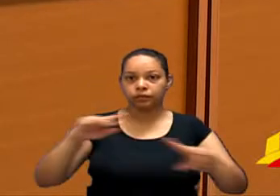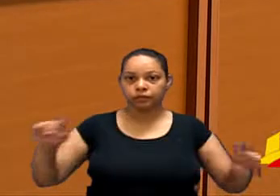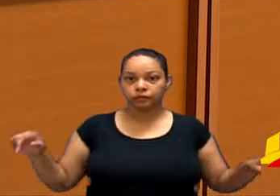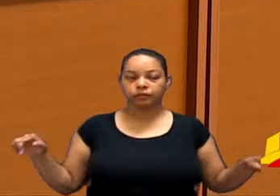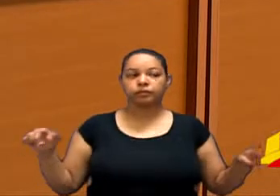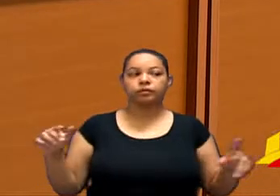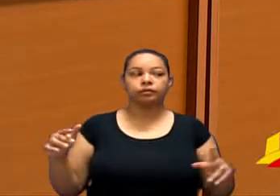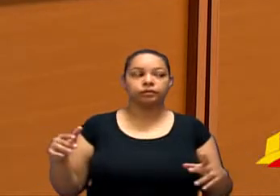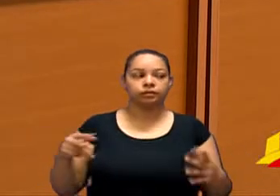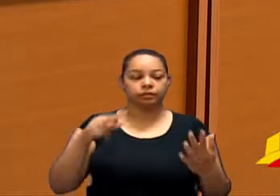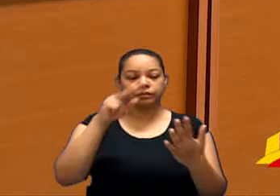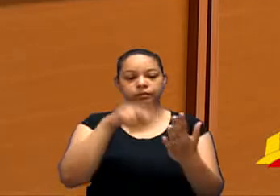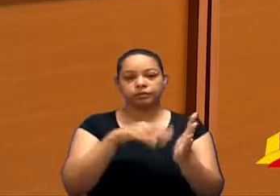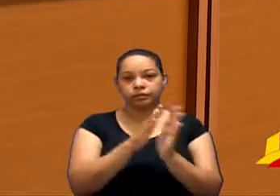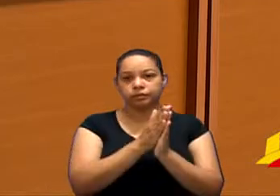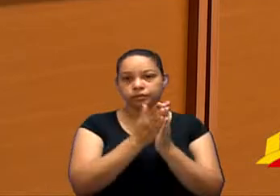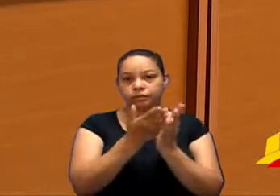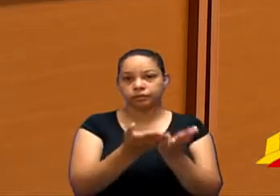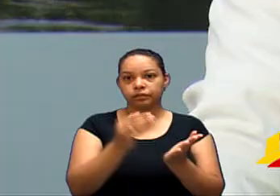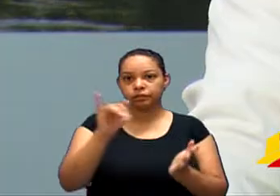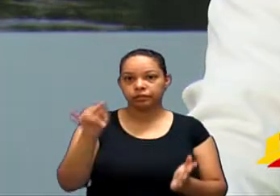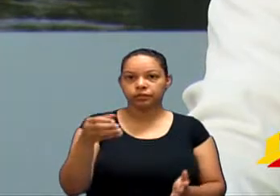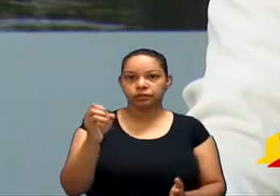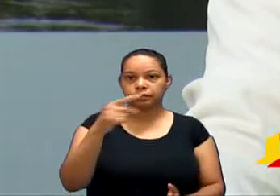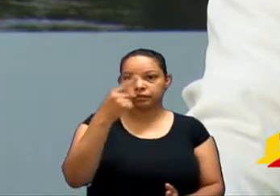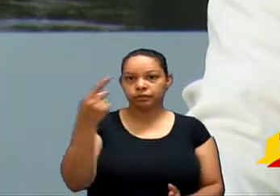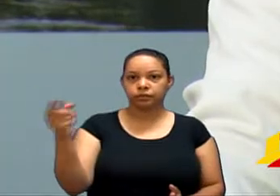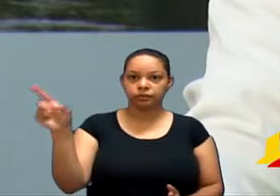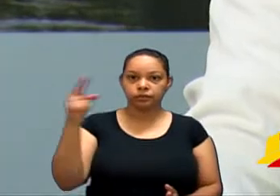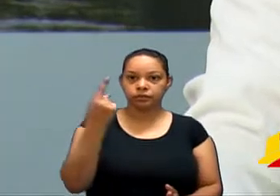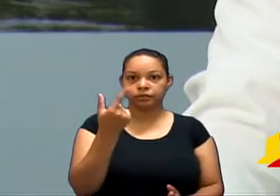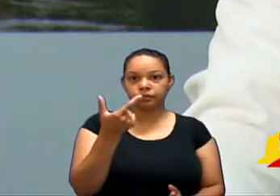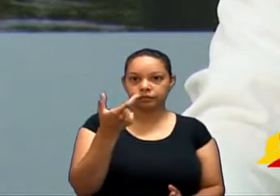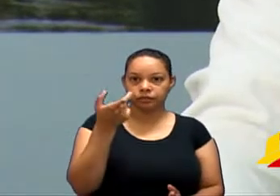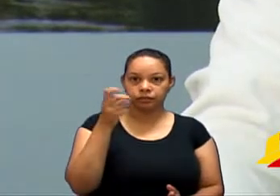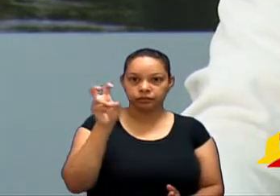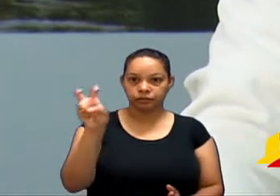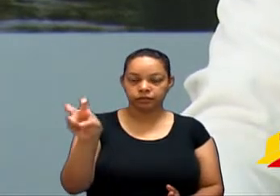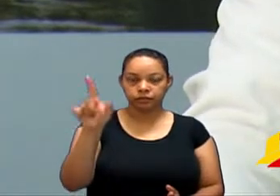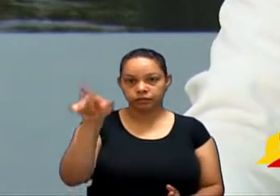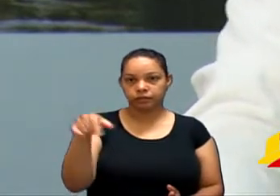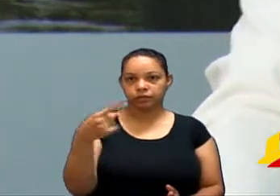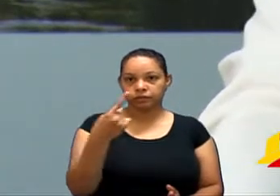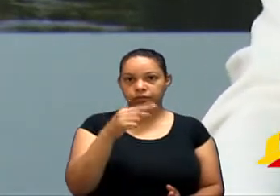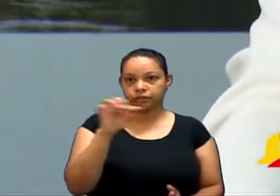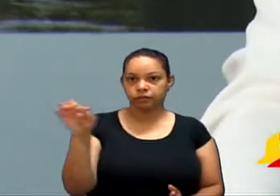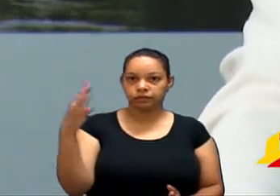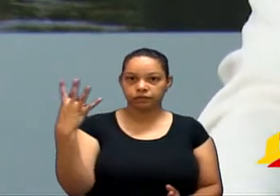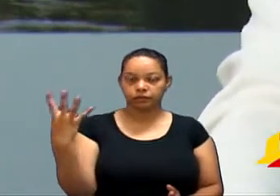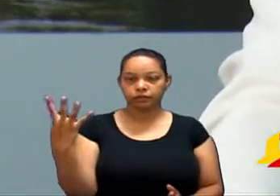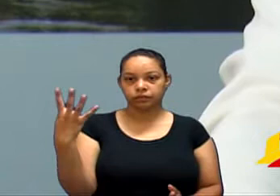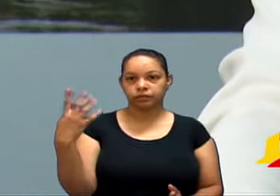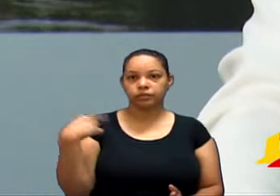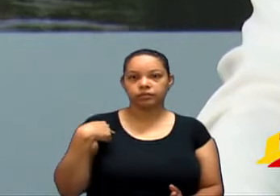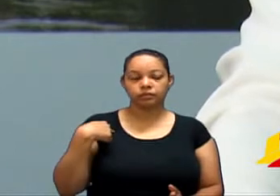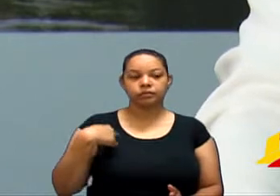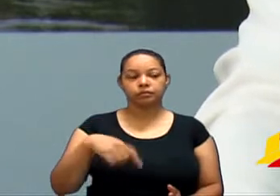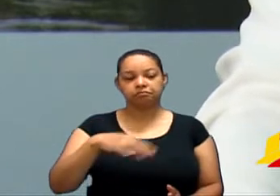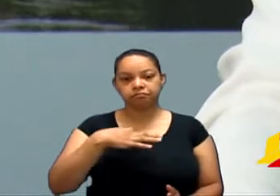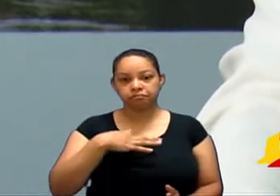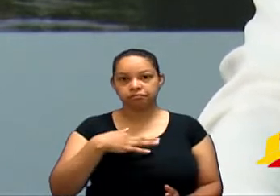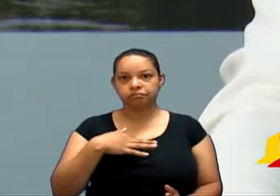a leitura que eu vou fazer é de João Capítulo 15 Versículo de 1 a 4 eu sou a videira verdadeira